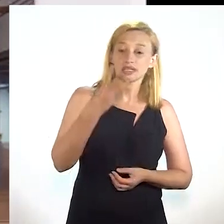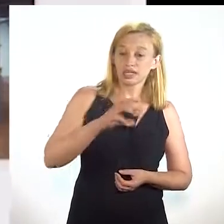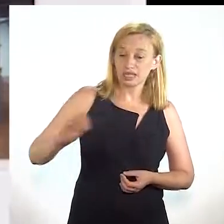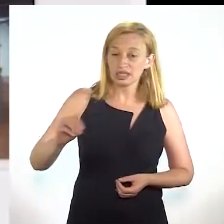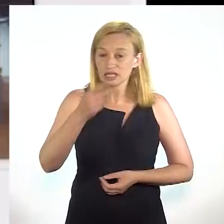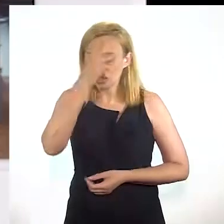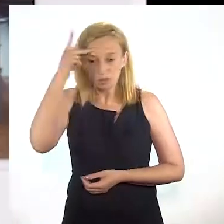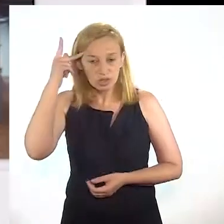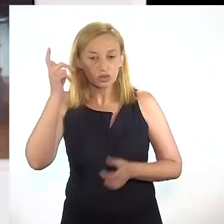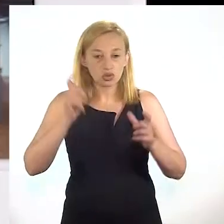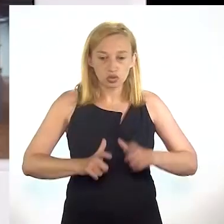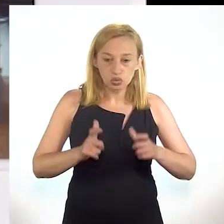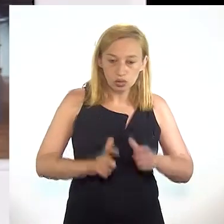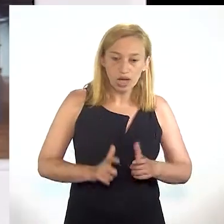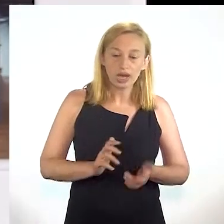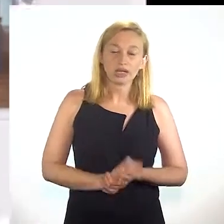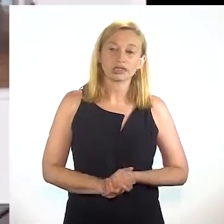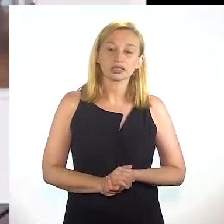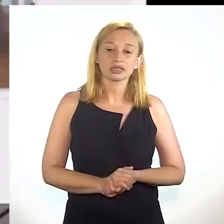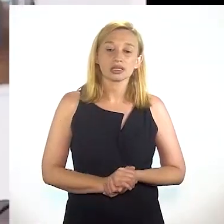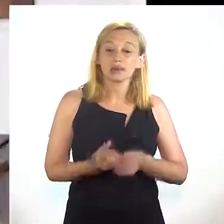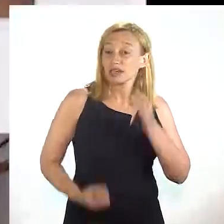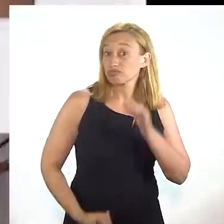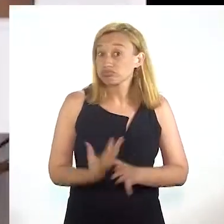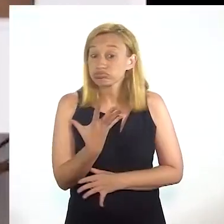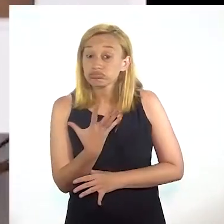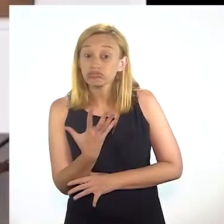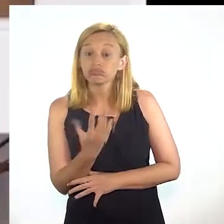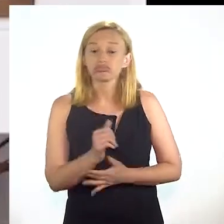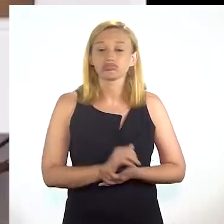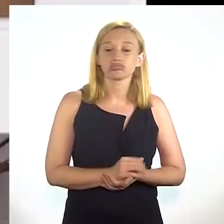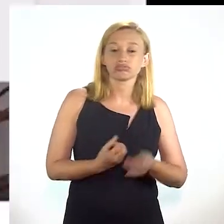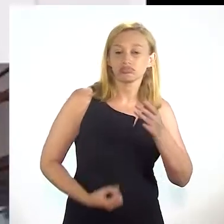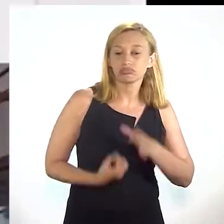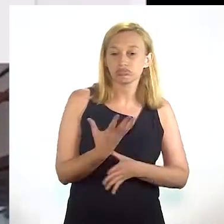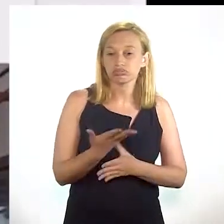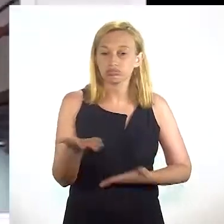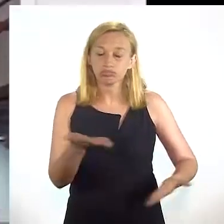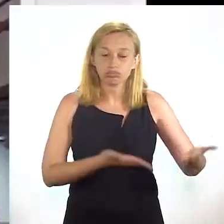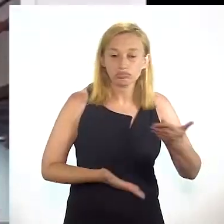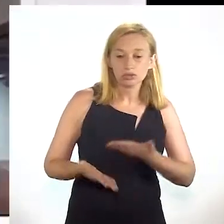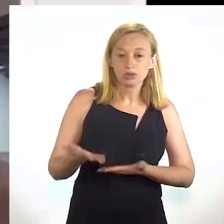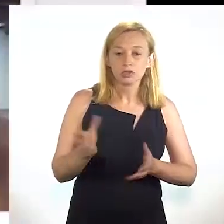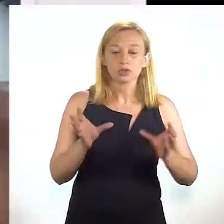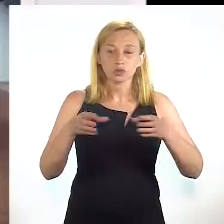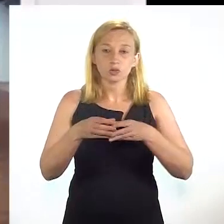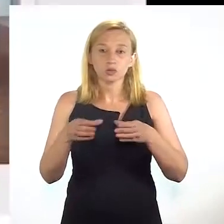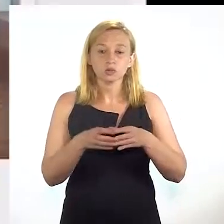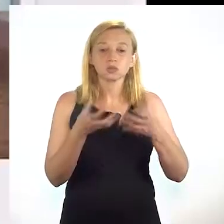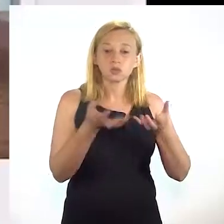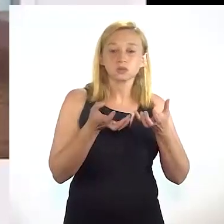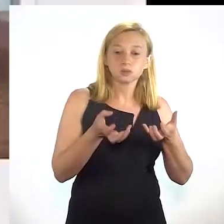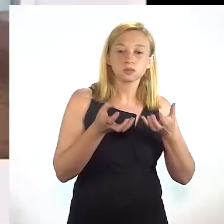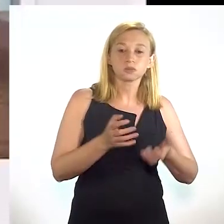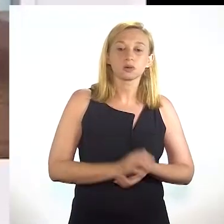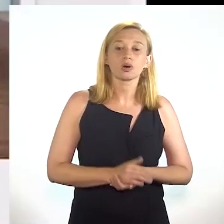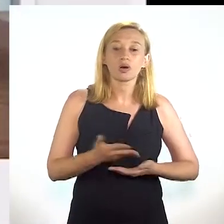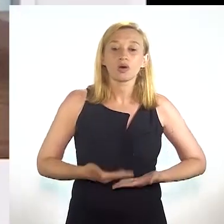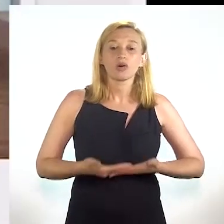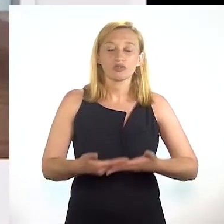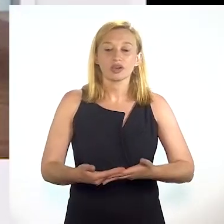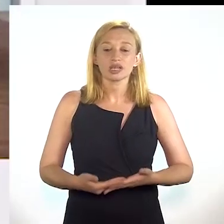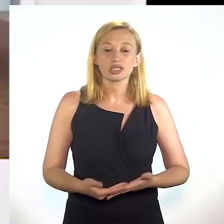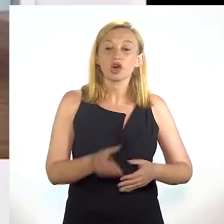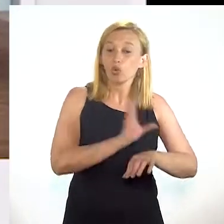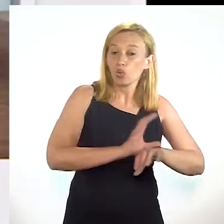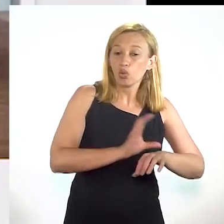auditório, a gente tem um auditório para 300 pessoas, espaços para criação coletiva. Então, a gente